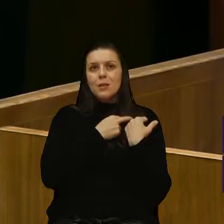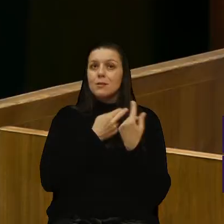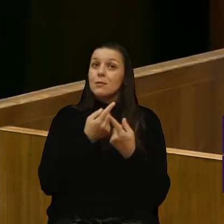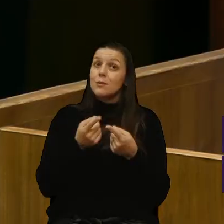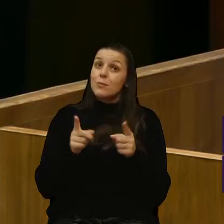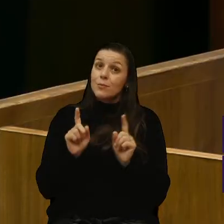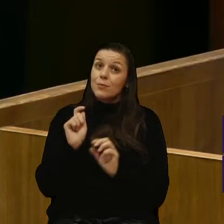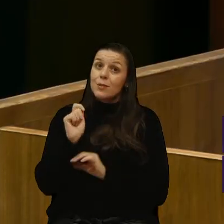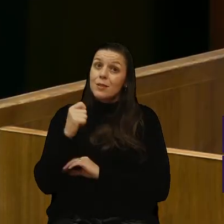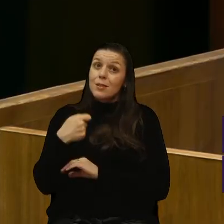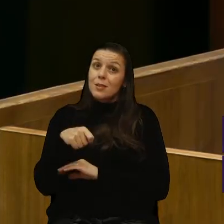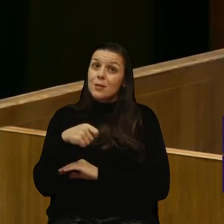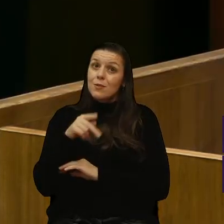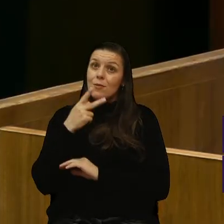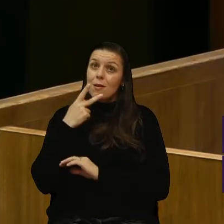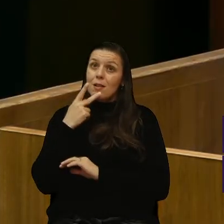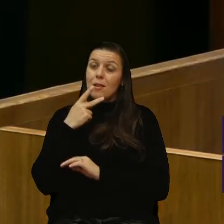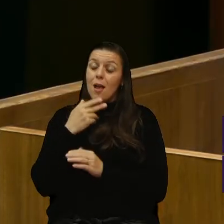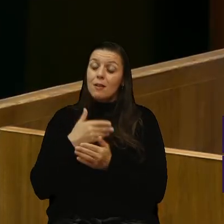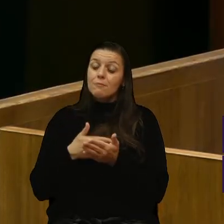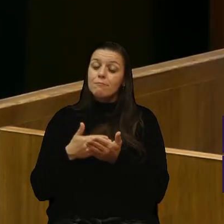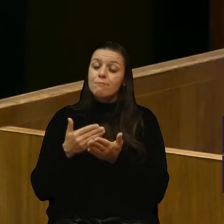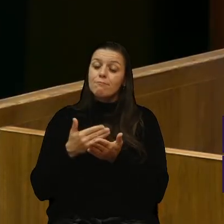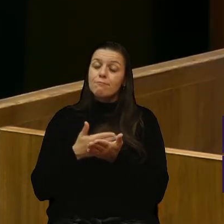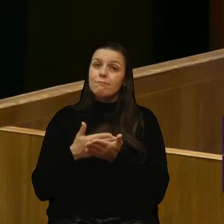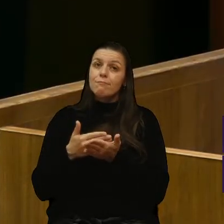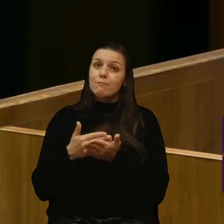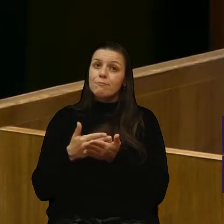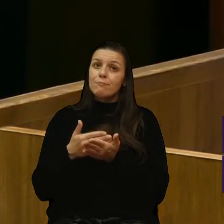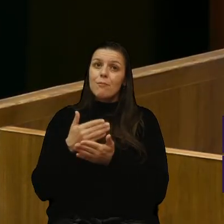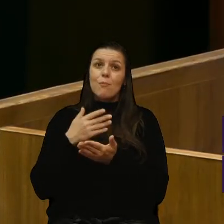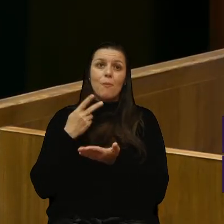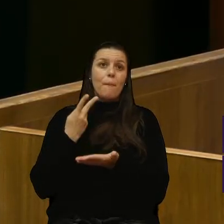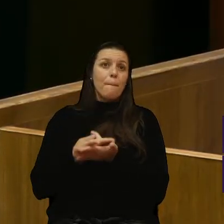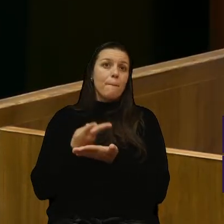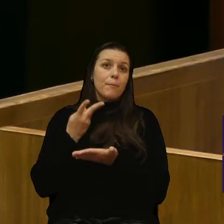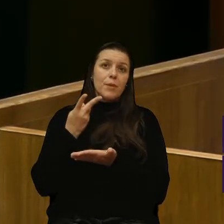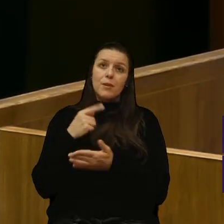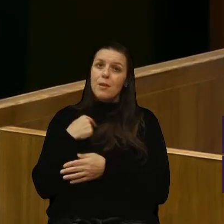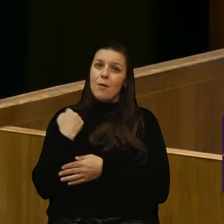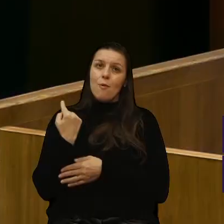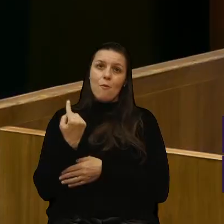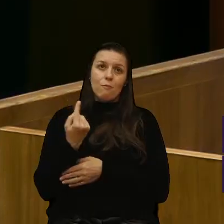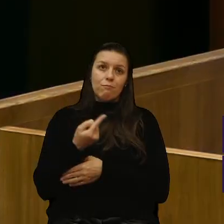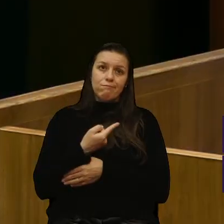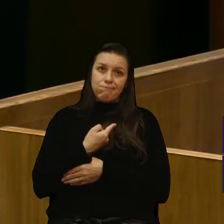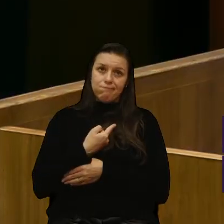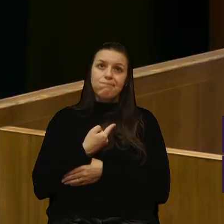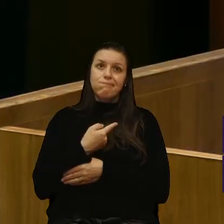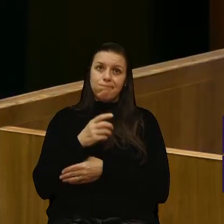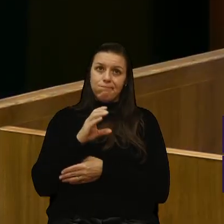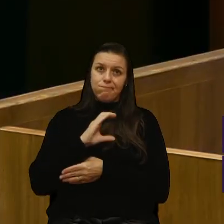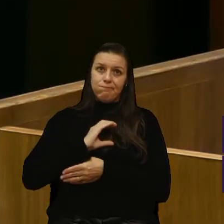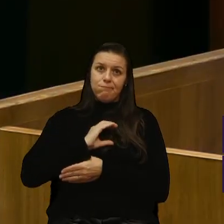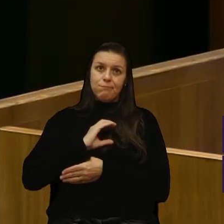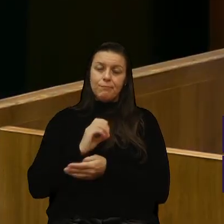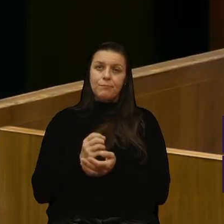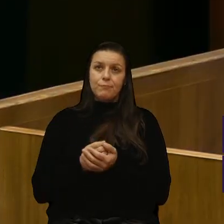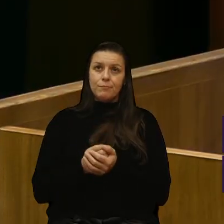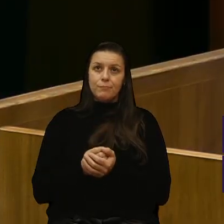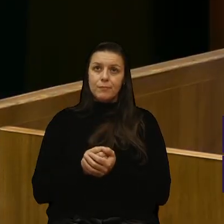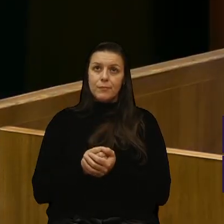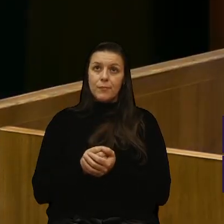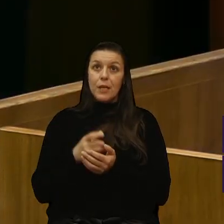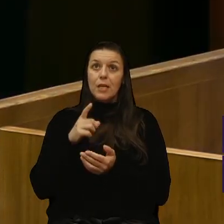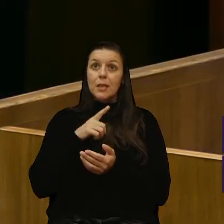preciso dizer, desde o início, que esse prêmio não é meu, ele é nosso, ele é de todos nós. Ele